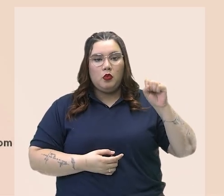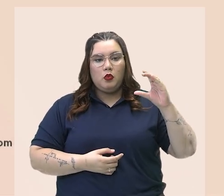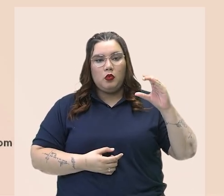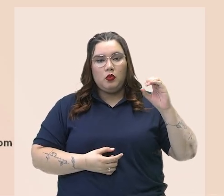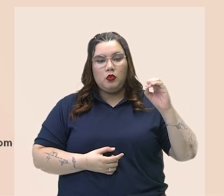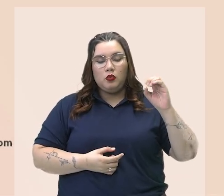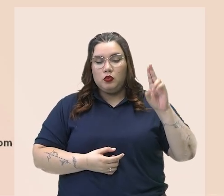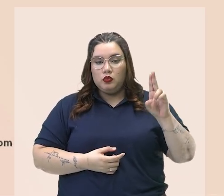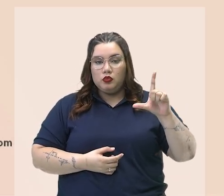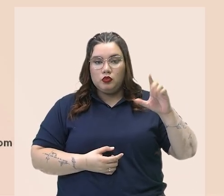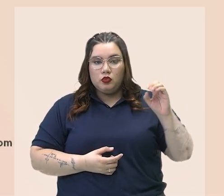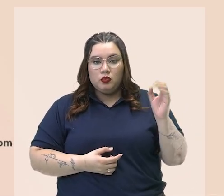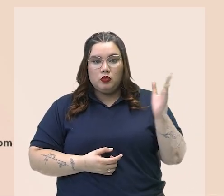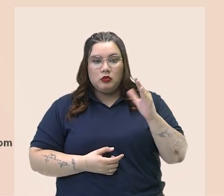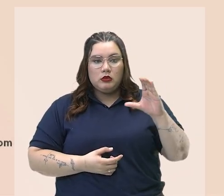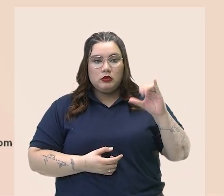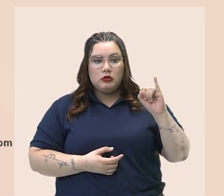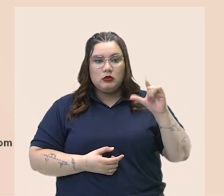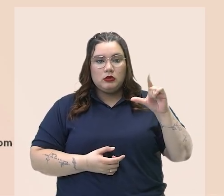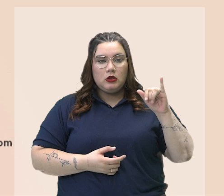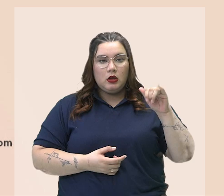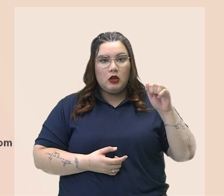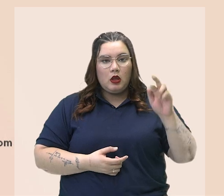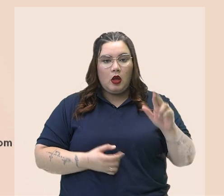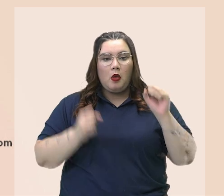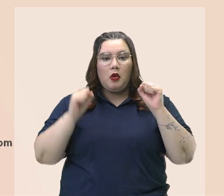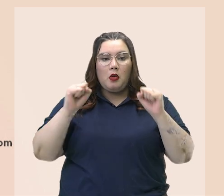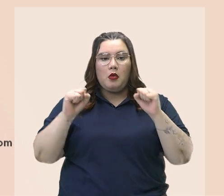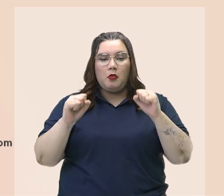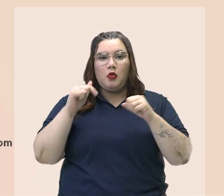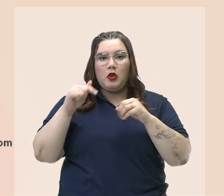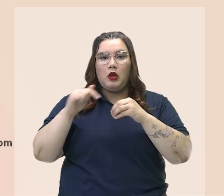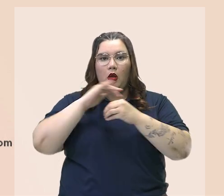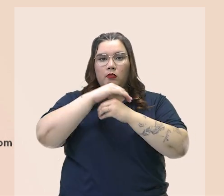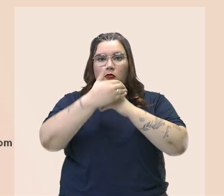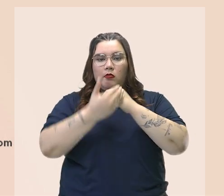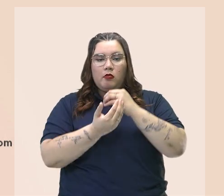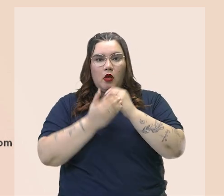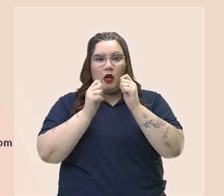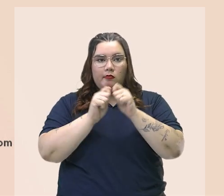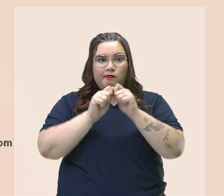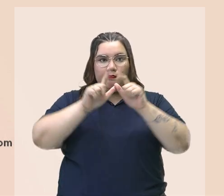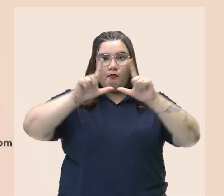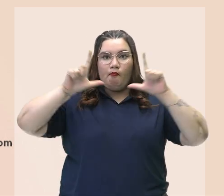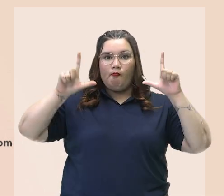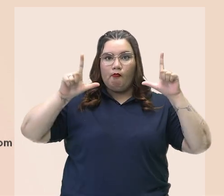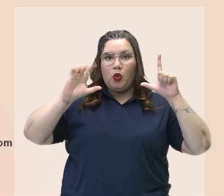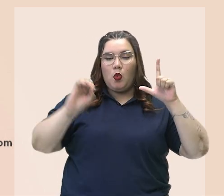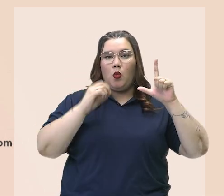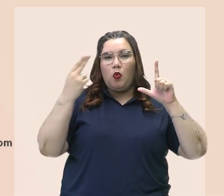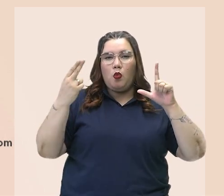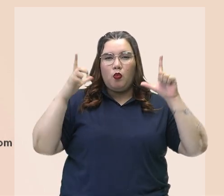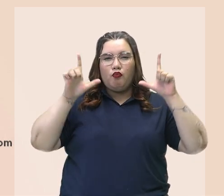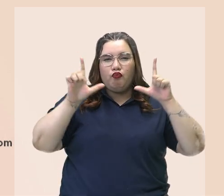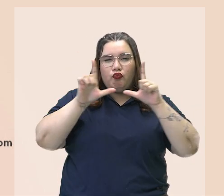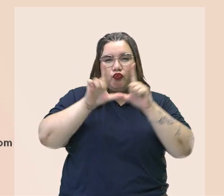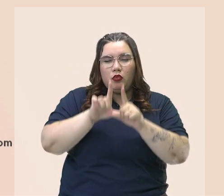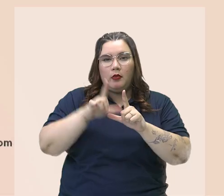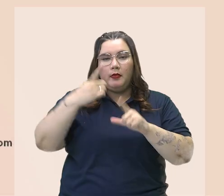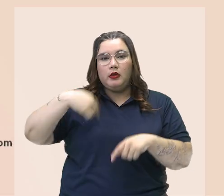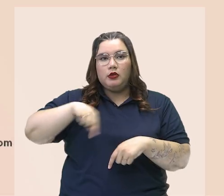a esticar ou a diminuir para que a distância focal da lente mude, para que a gente